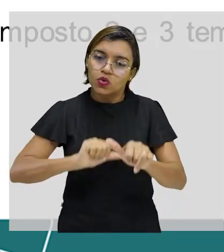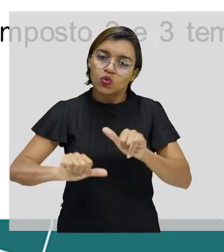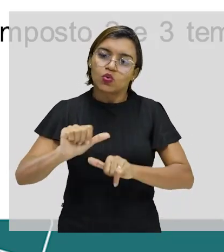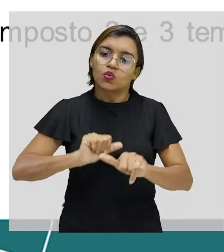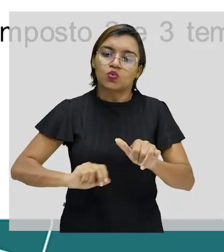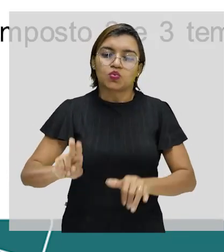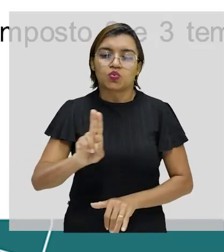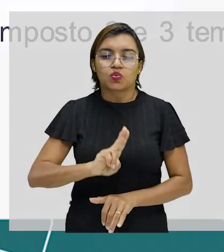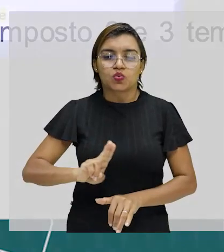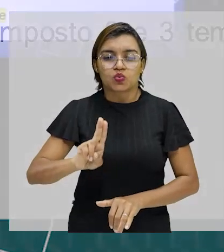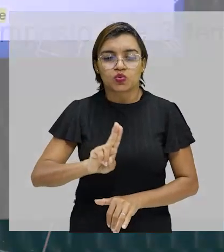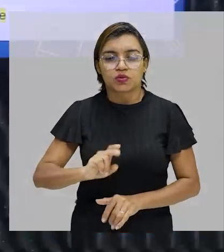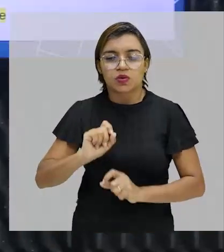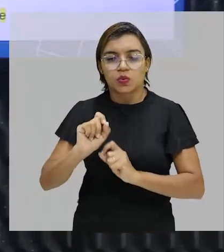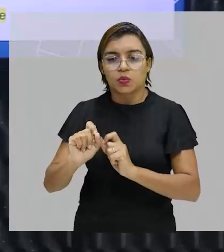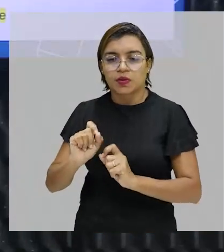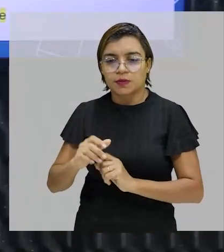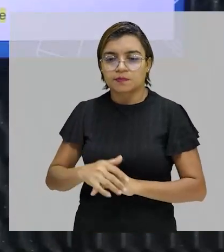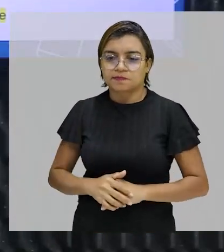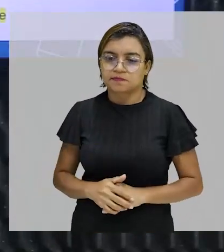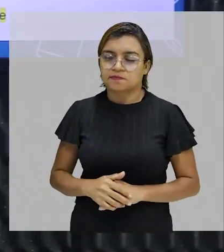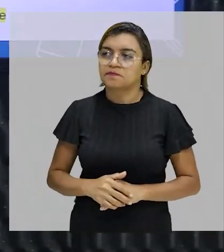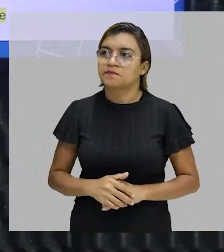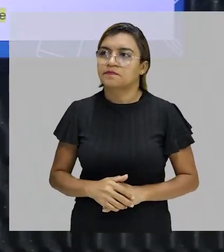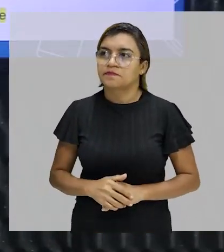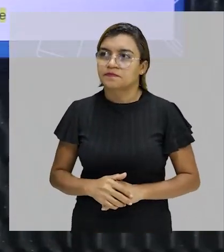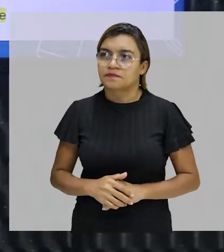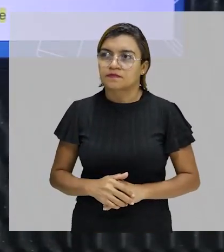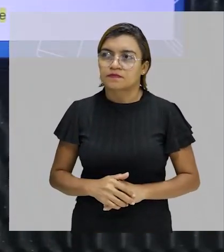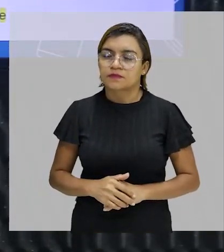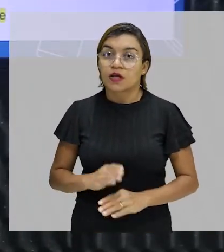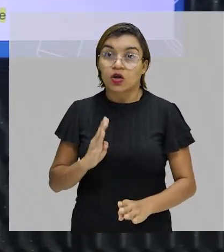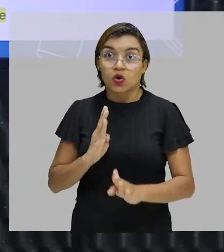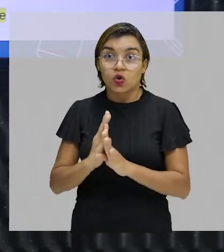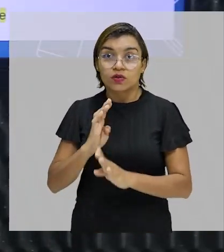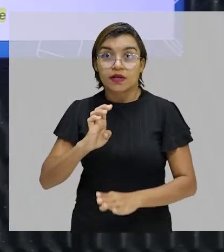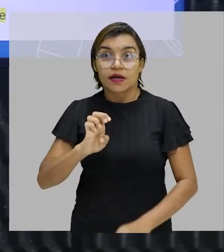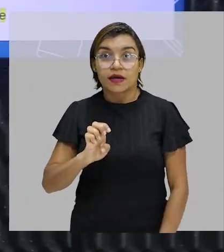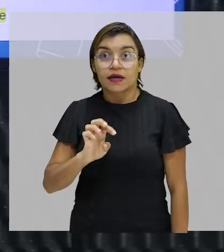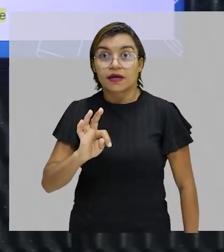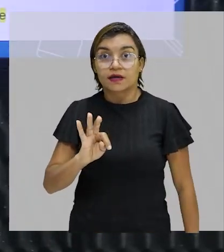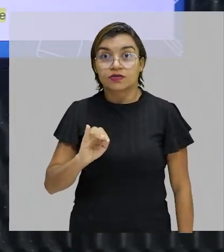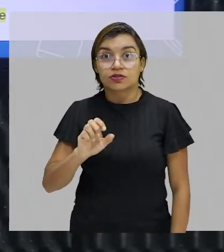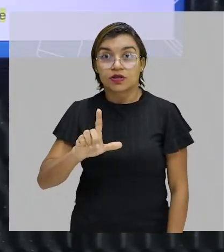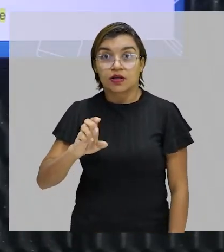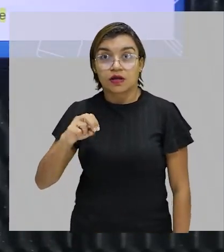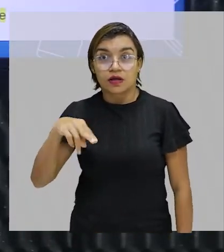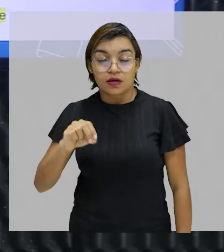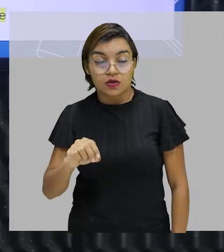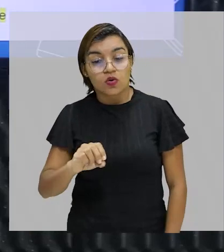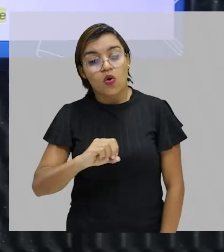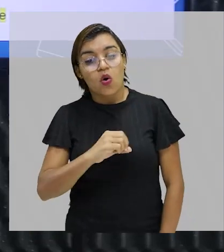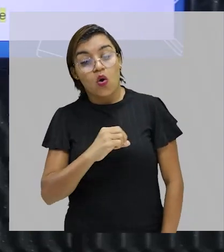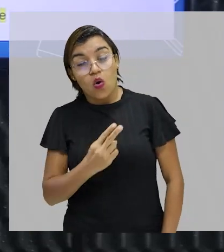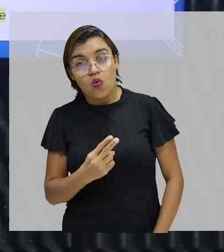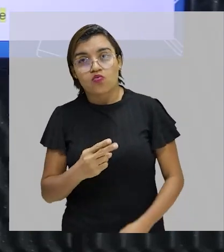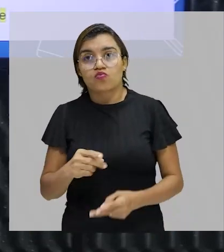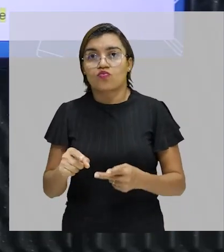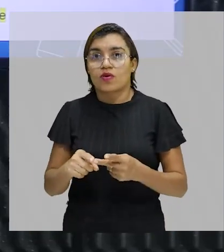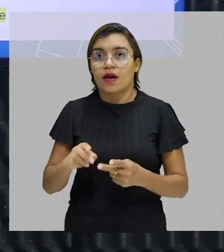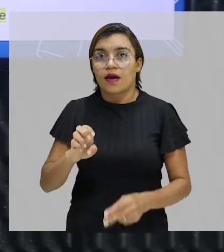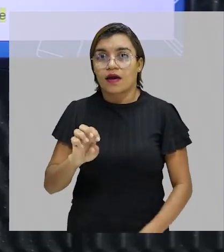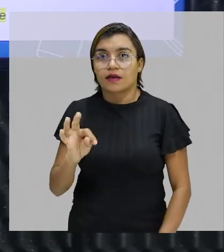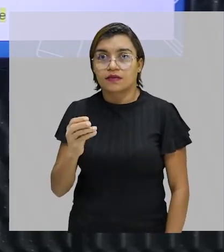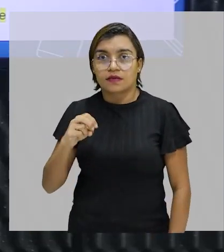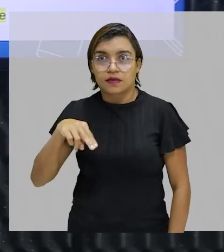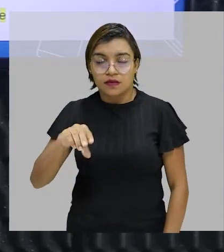utilizando catalisadores, nós vamos chegar ao etileno ou eteno propriamente dito, e através